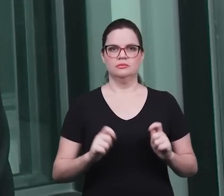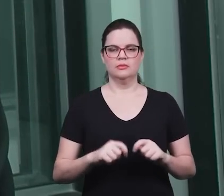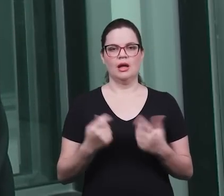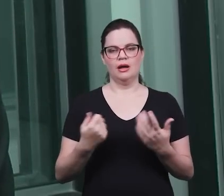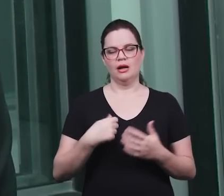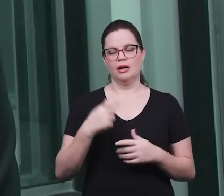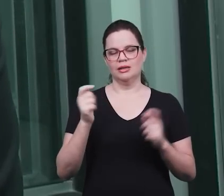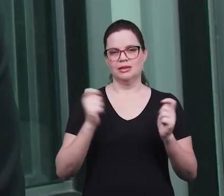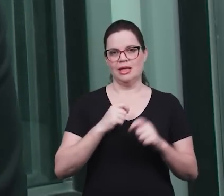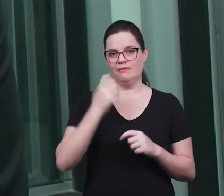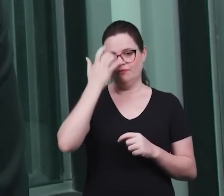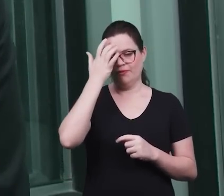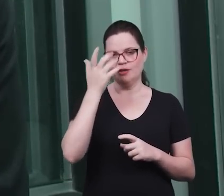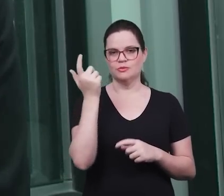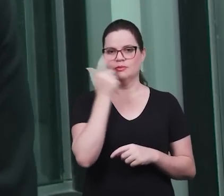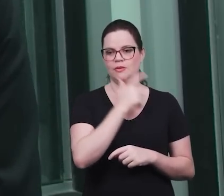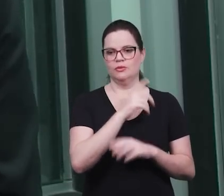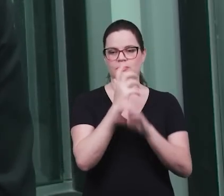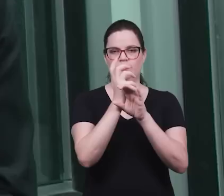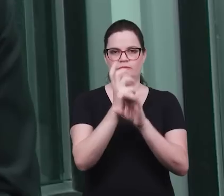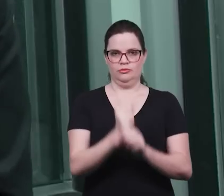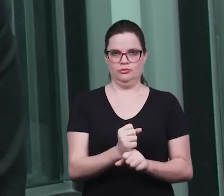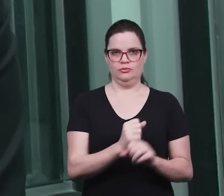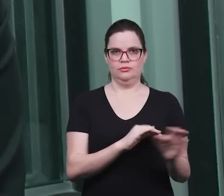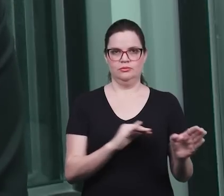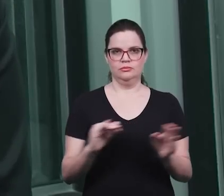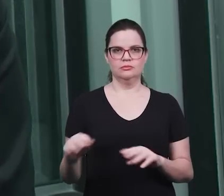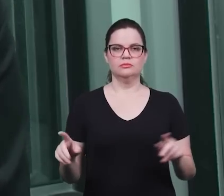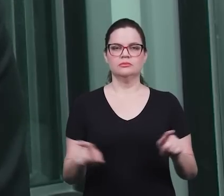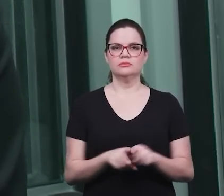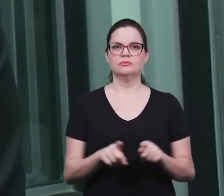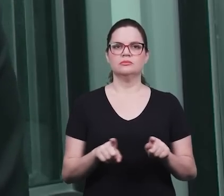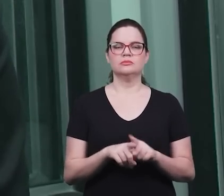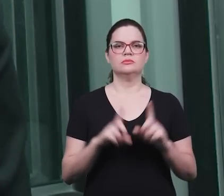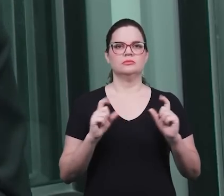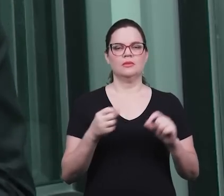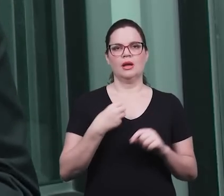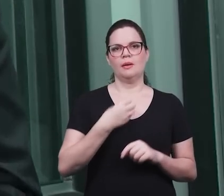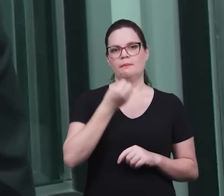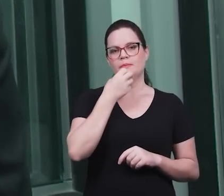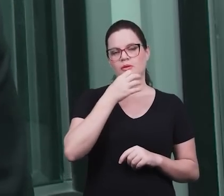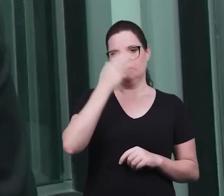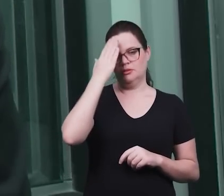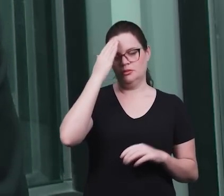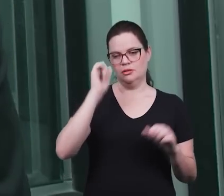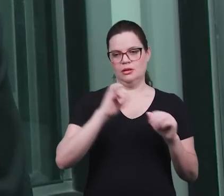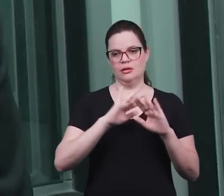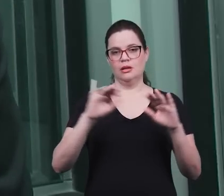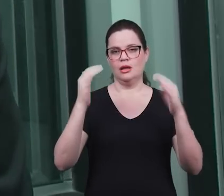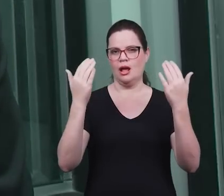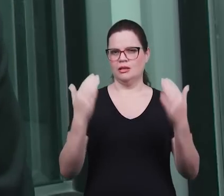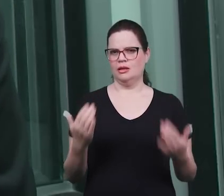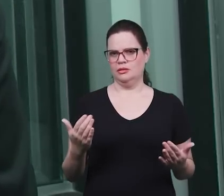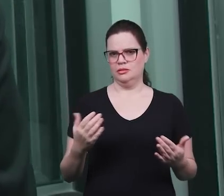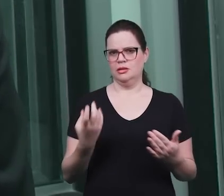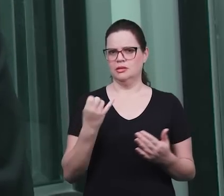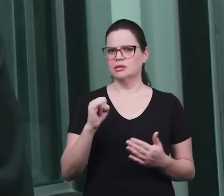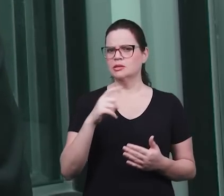cálculo. E no final, assim, da história é importante analisar. Ficou em